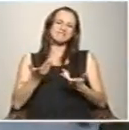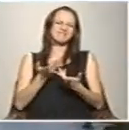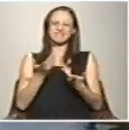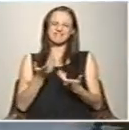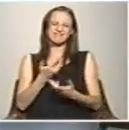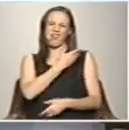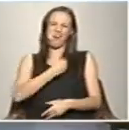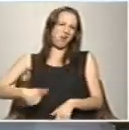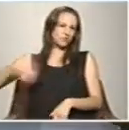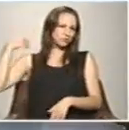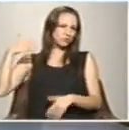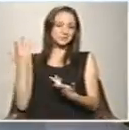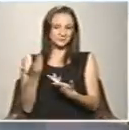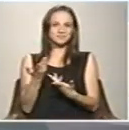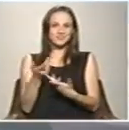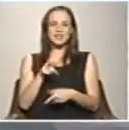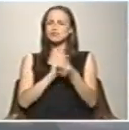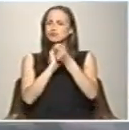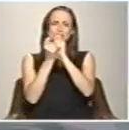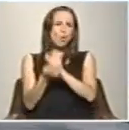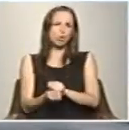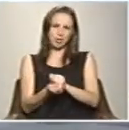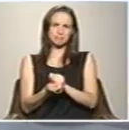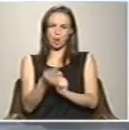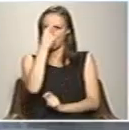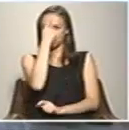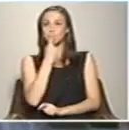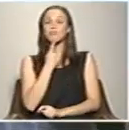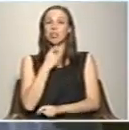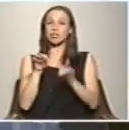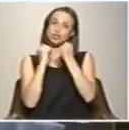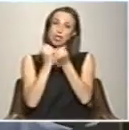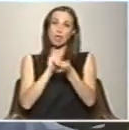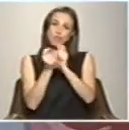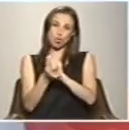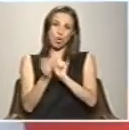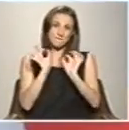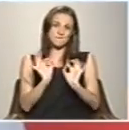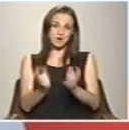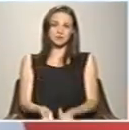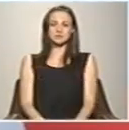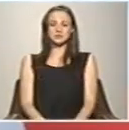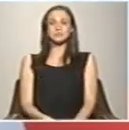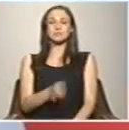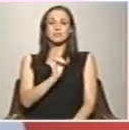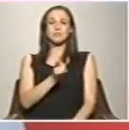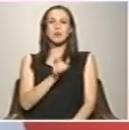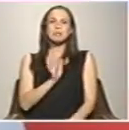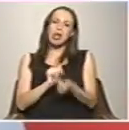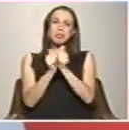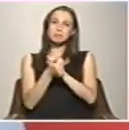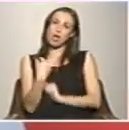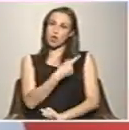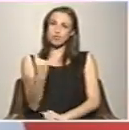tudo isso vai mudar o perfil das nossas sociedades. E por isso temos que nos adaptar para isso.